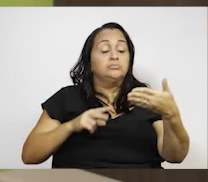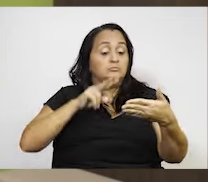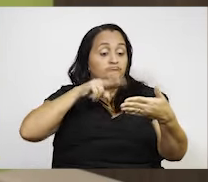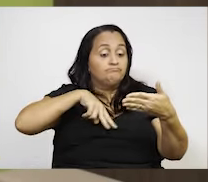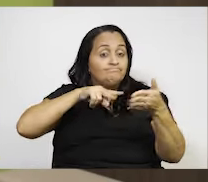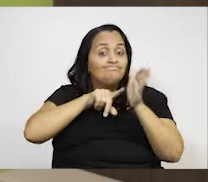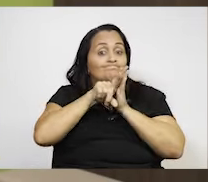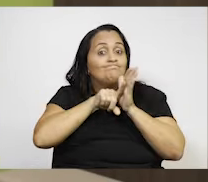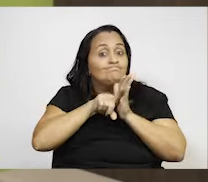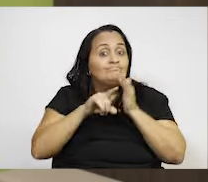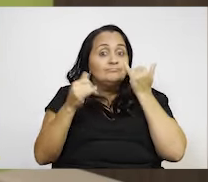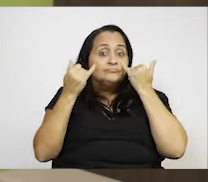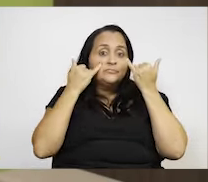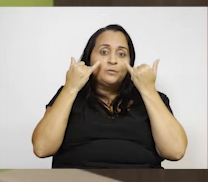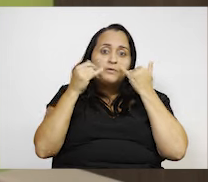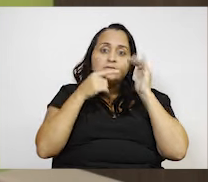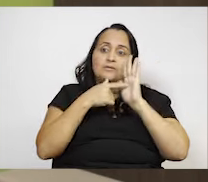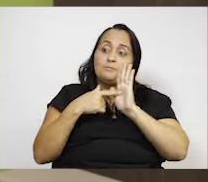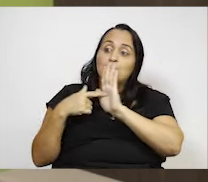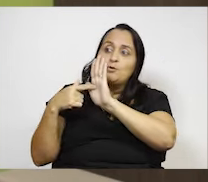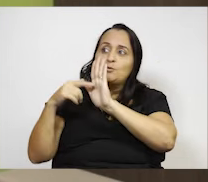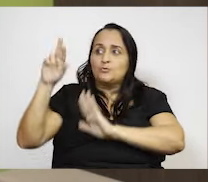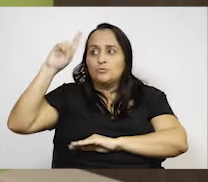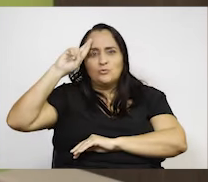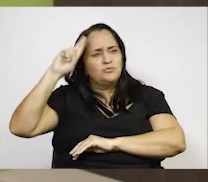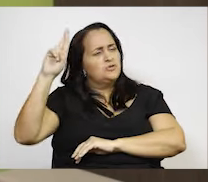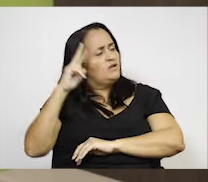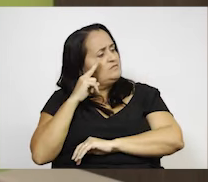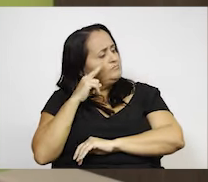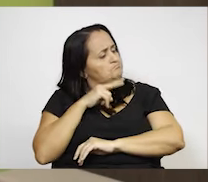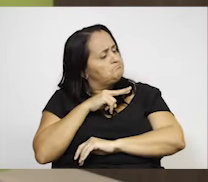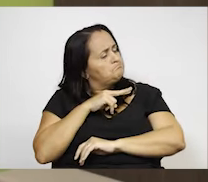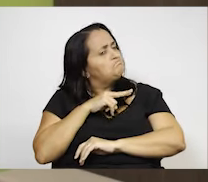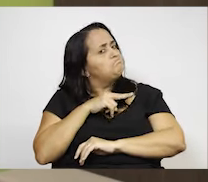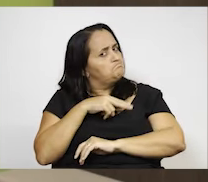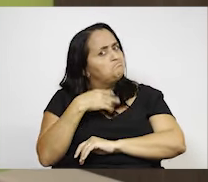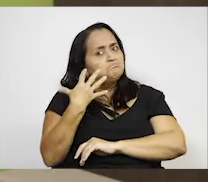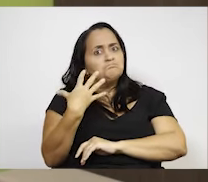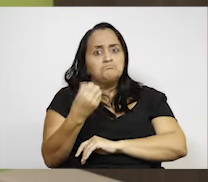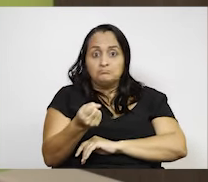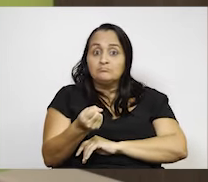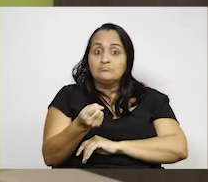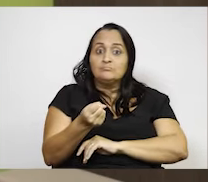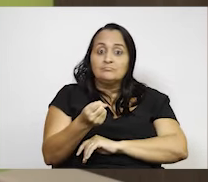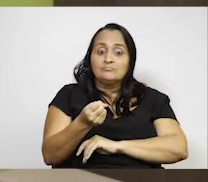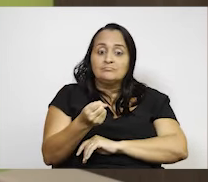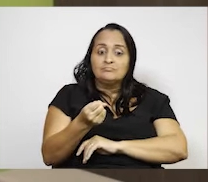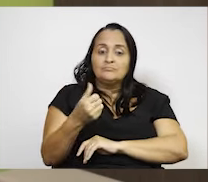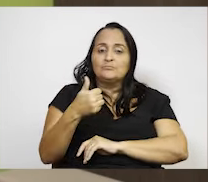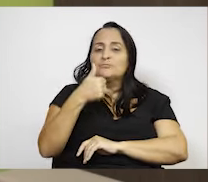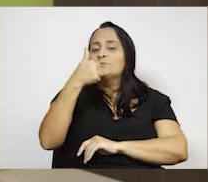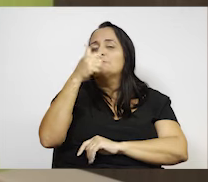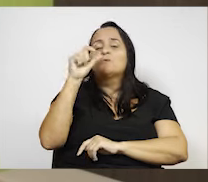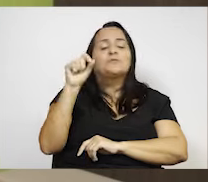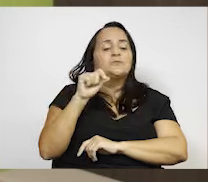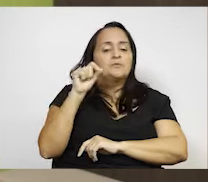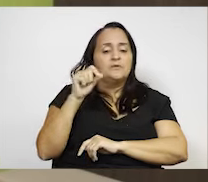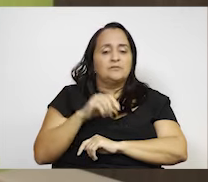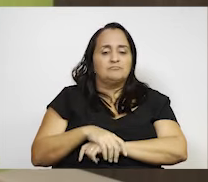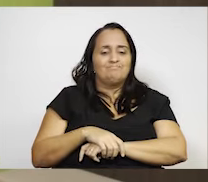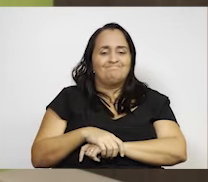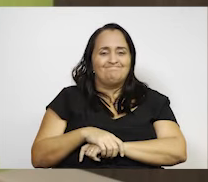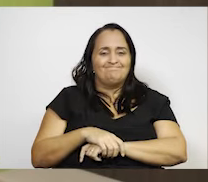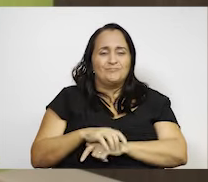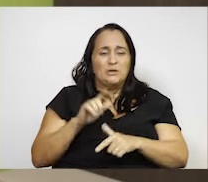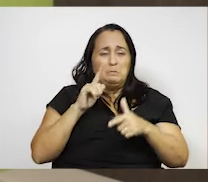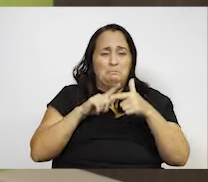E foi isso que ele trouxe para o nosso chefe. O primeiro argumento foi: compromete